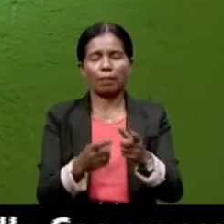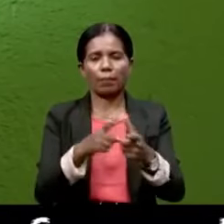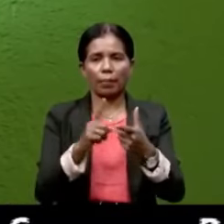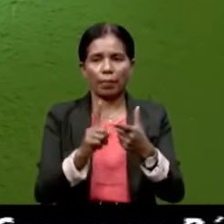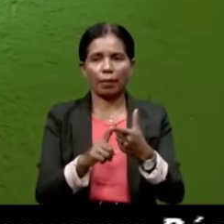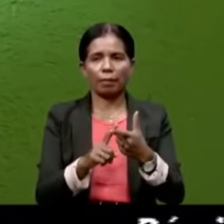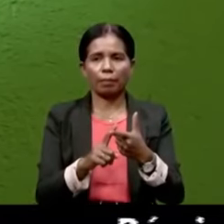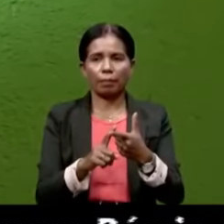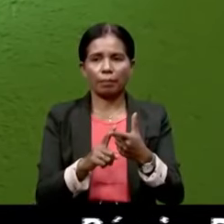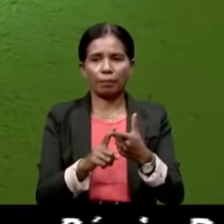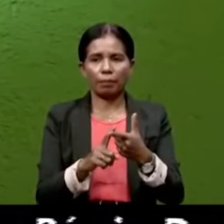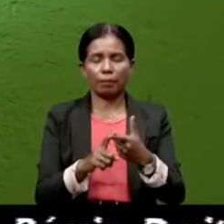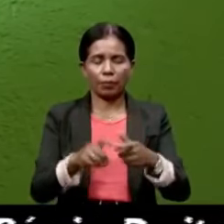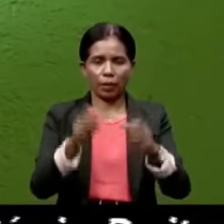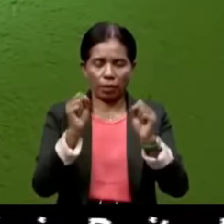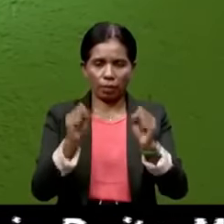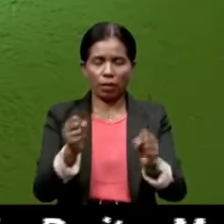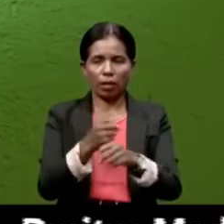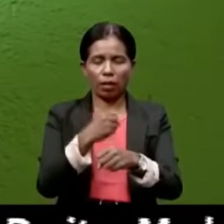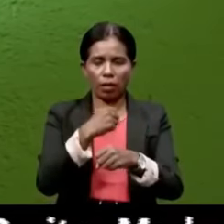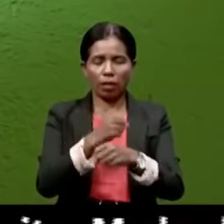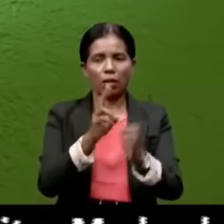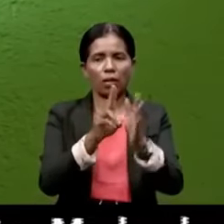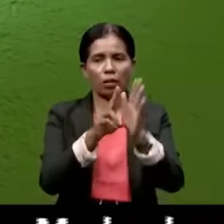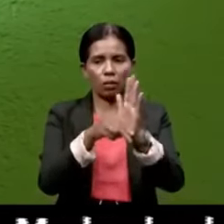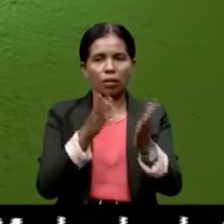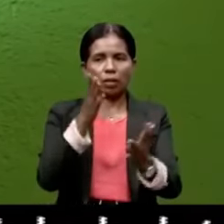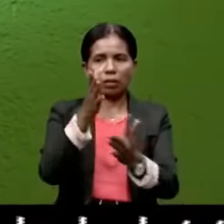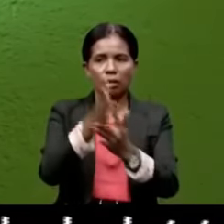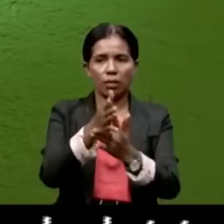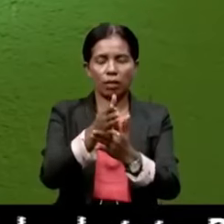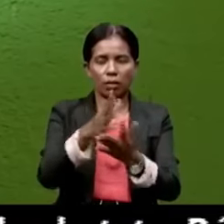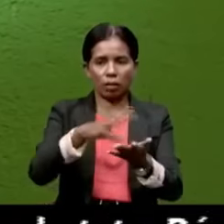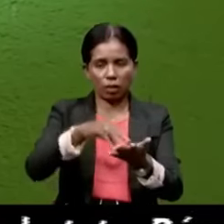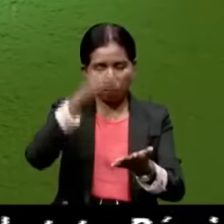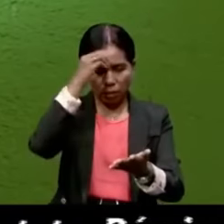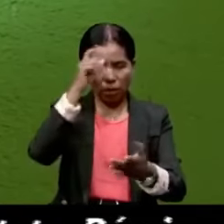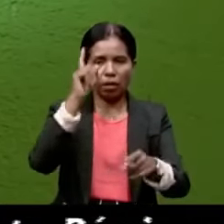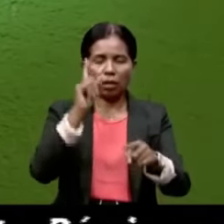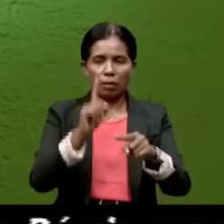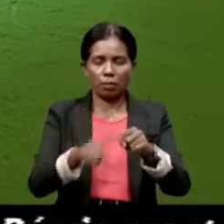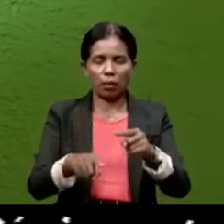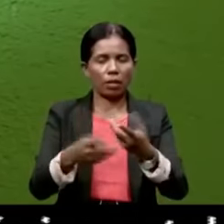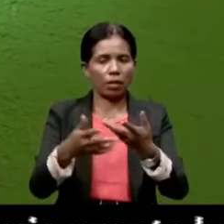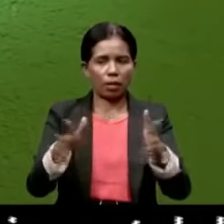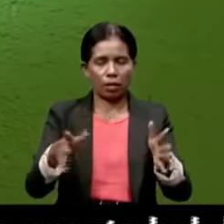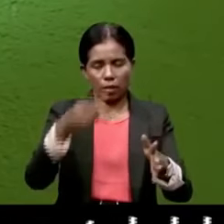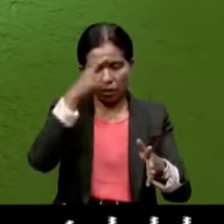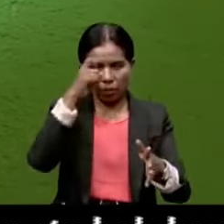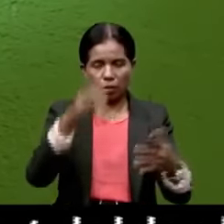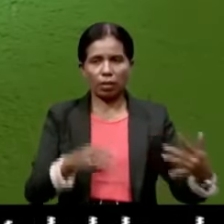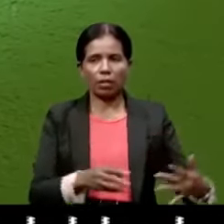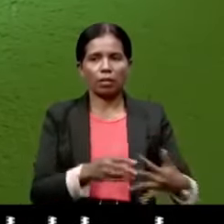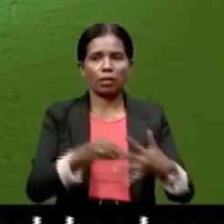nível bele halo horas bel tama ba sala de aprendizagem la bele mamu tama lili ba